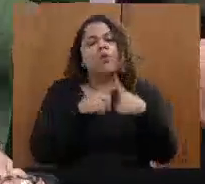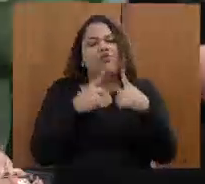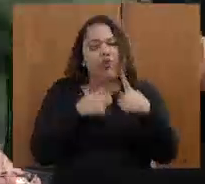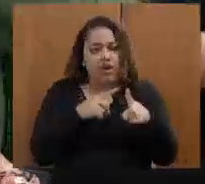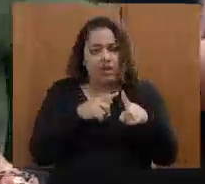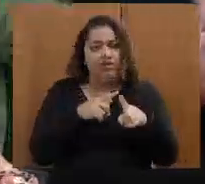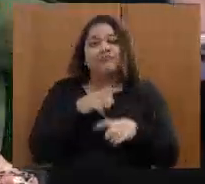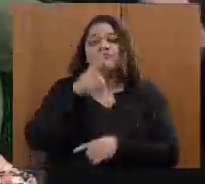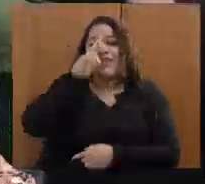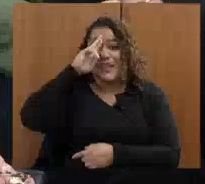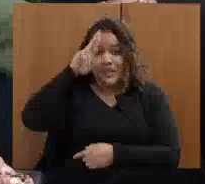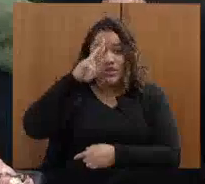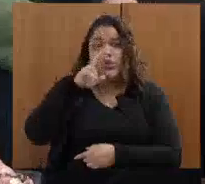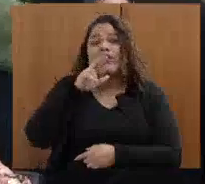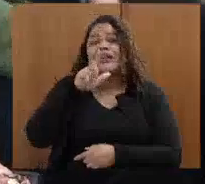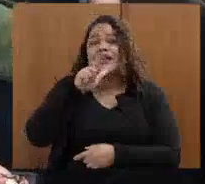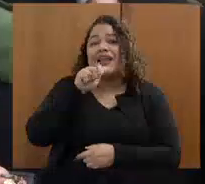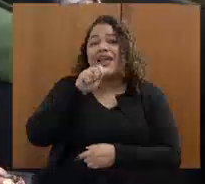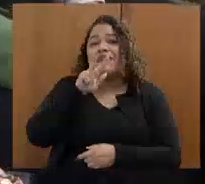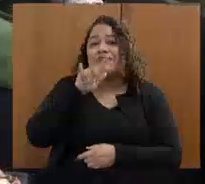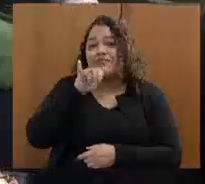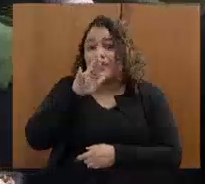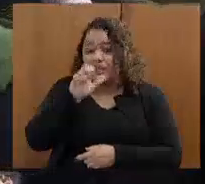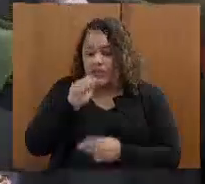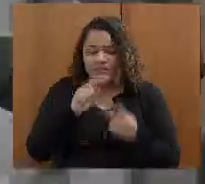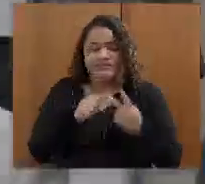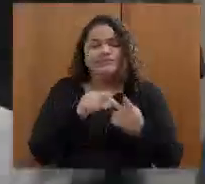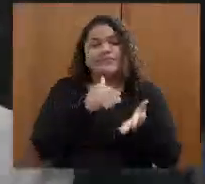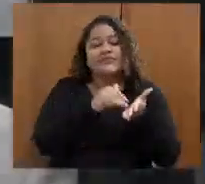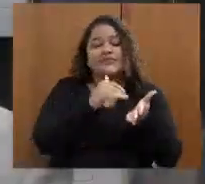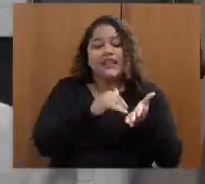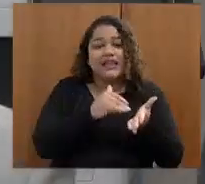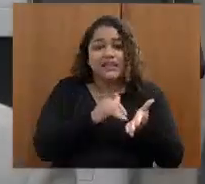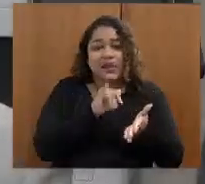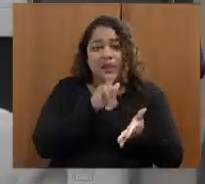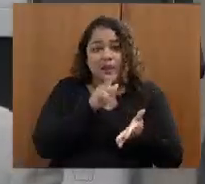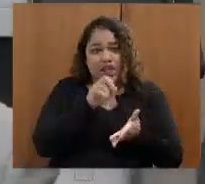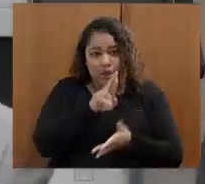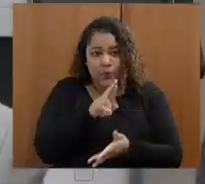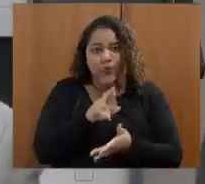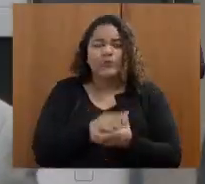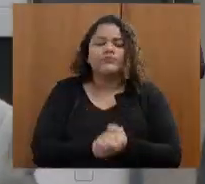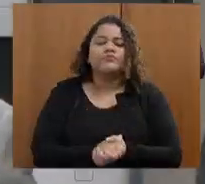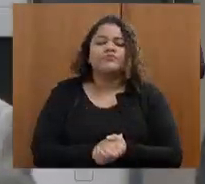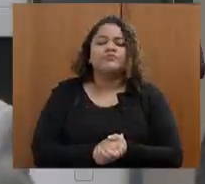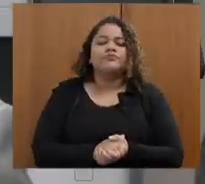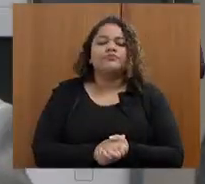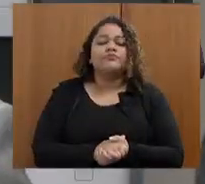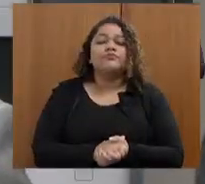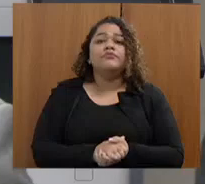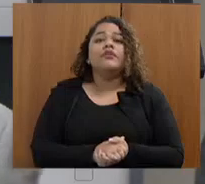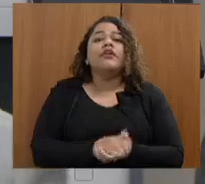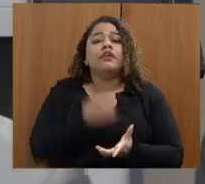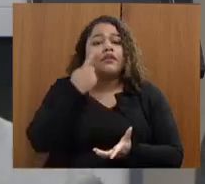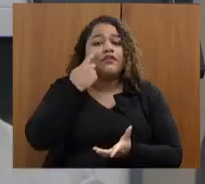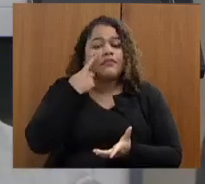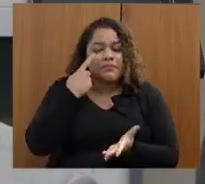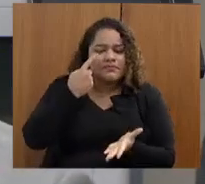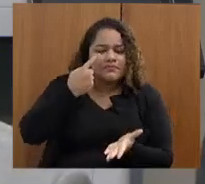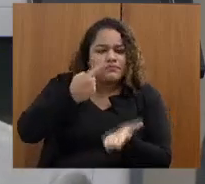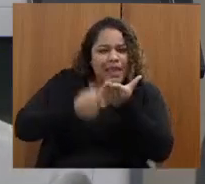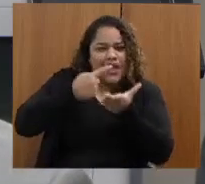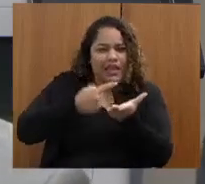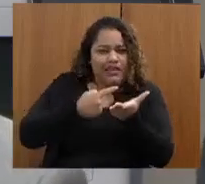secretário Igor para que a gente tivesse um momento já marcado para saber como fazer